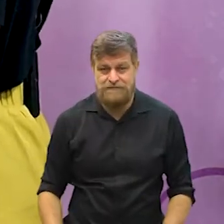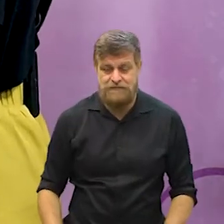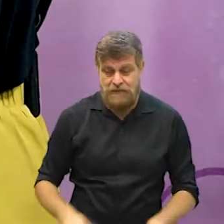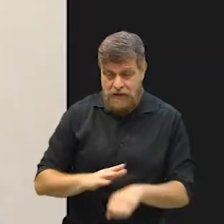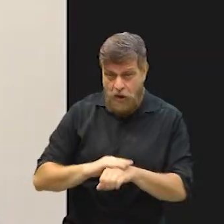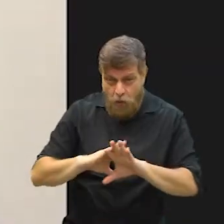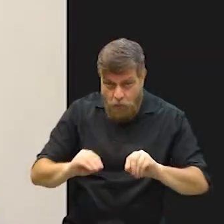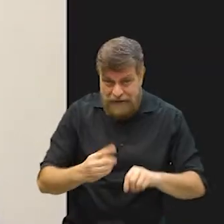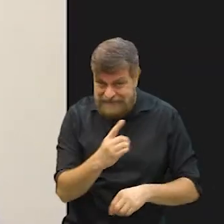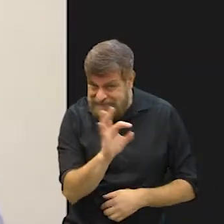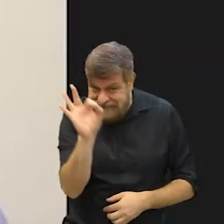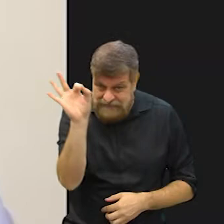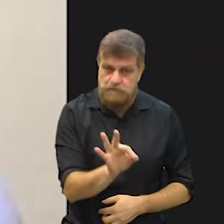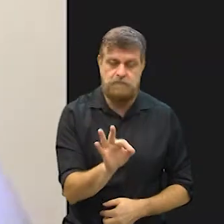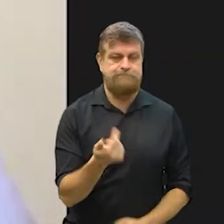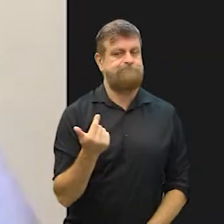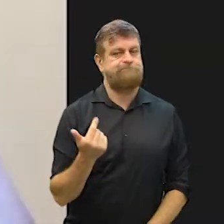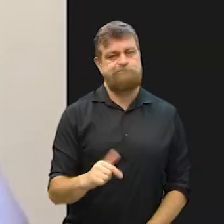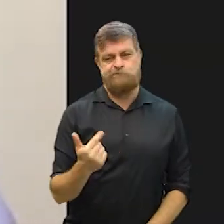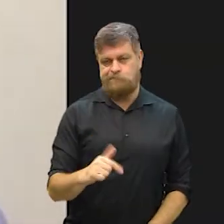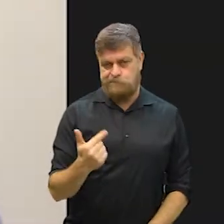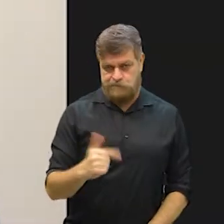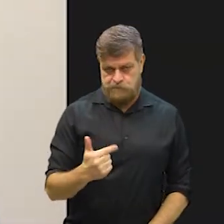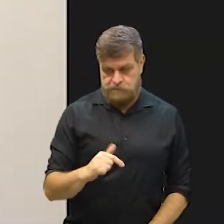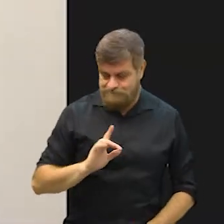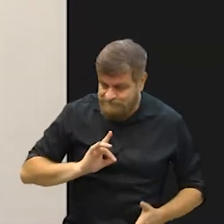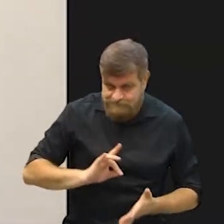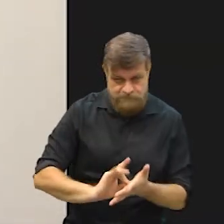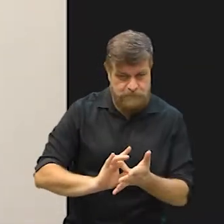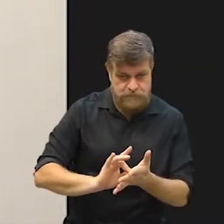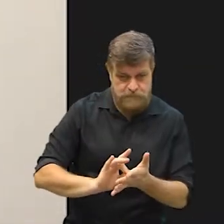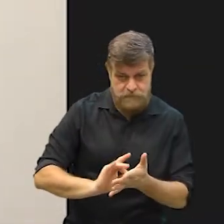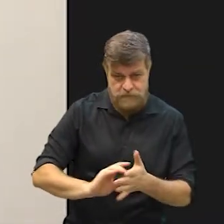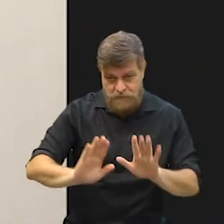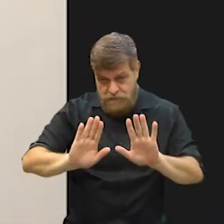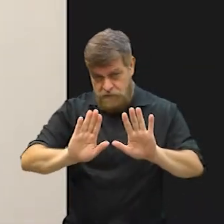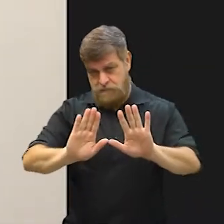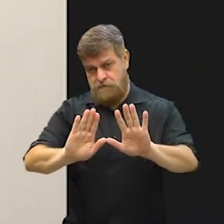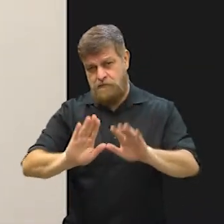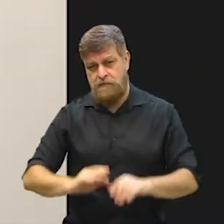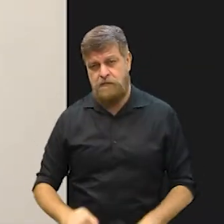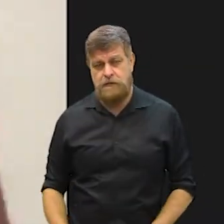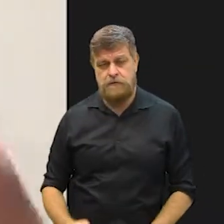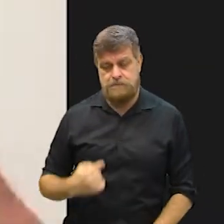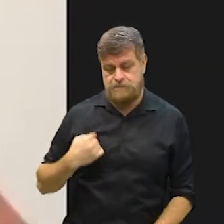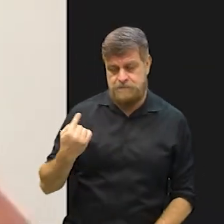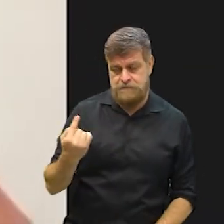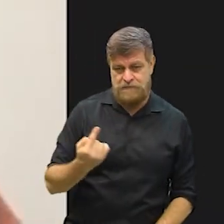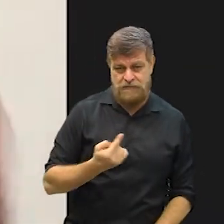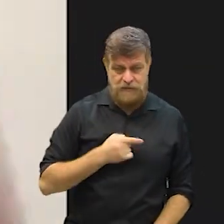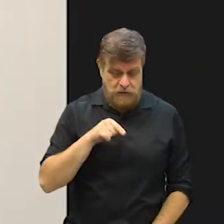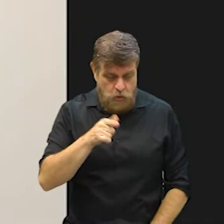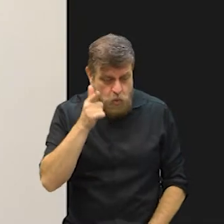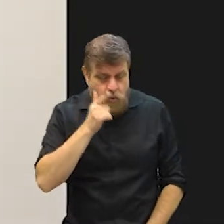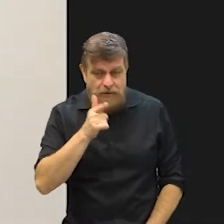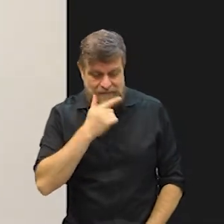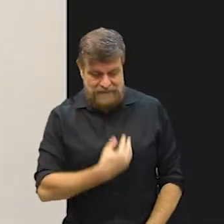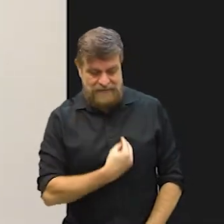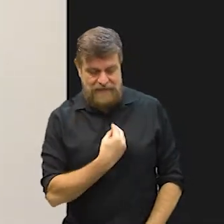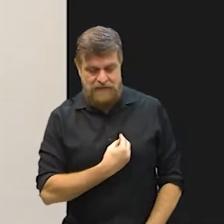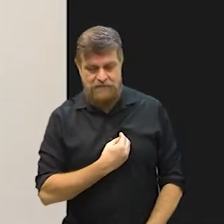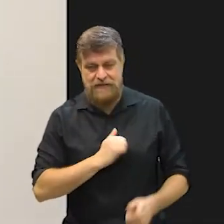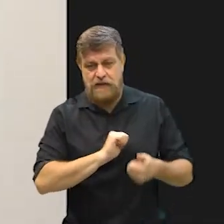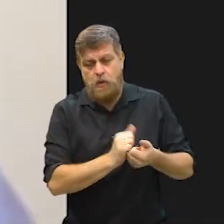então? Não tem cura absoluta, tá? Mas, realmente, assim, a gente melhora